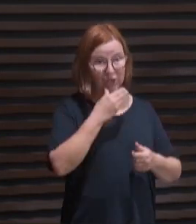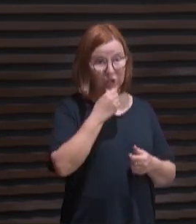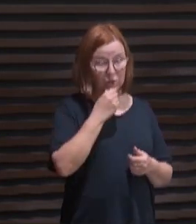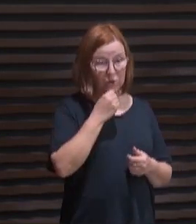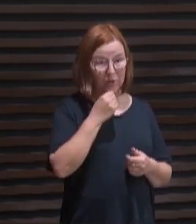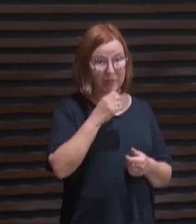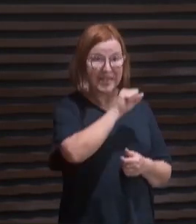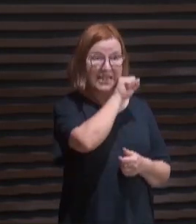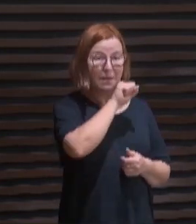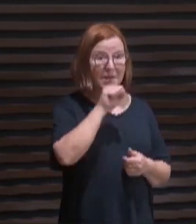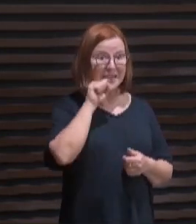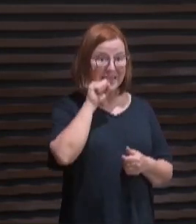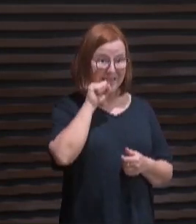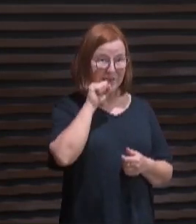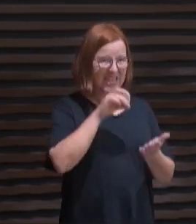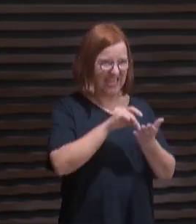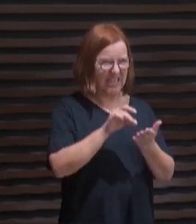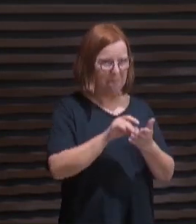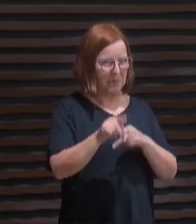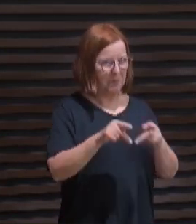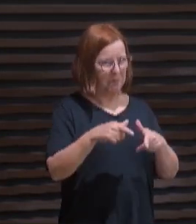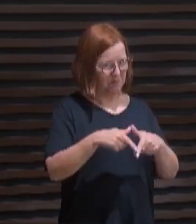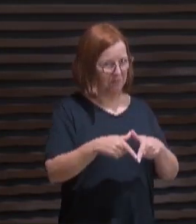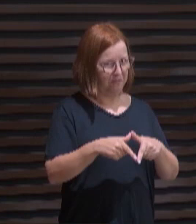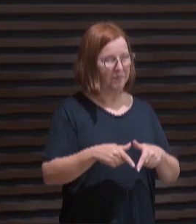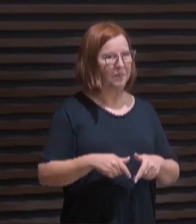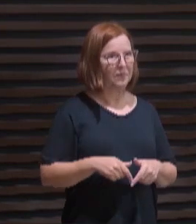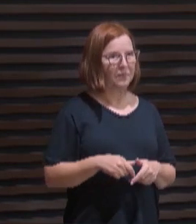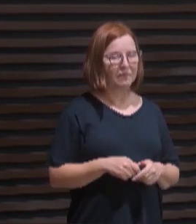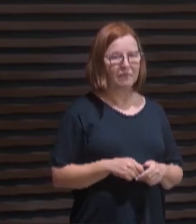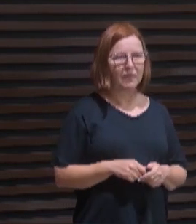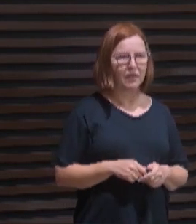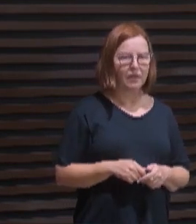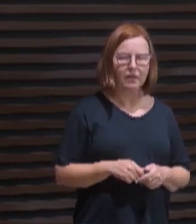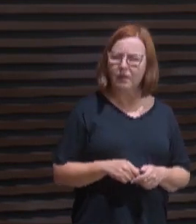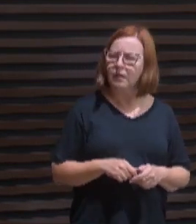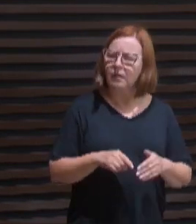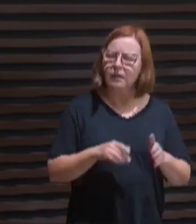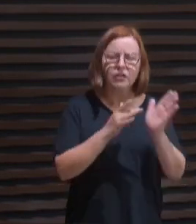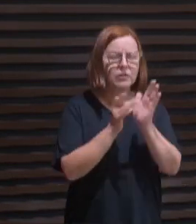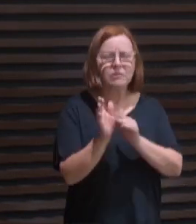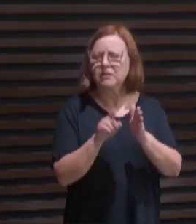E Jesus olhou para ele e disse assim: cadê os outros 9? Não eram 10?